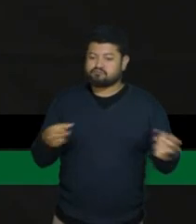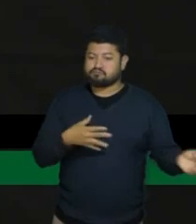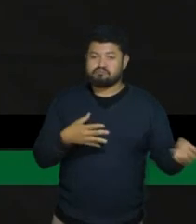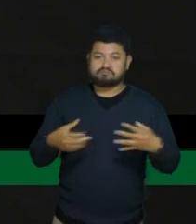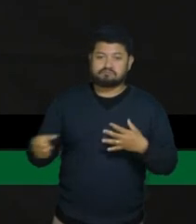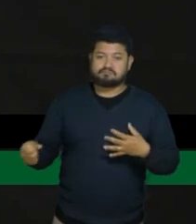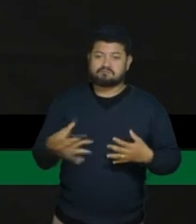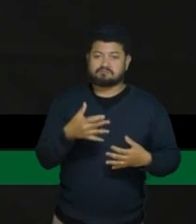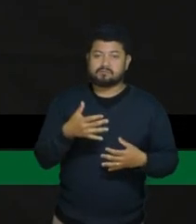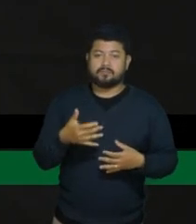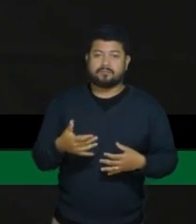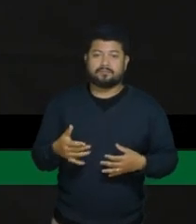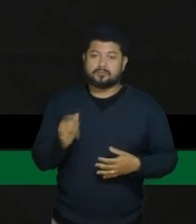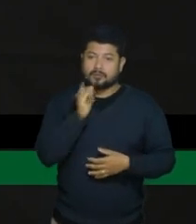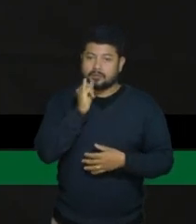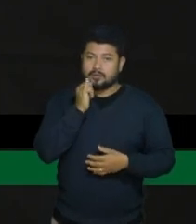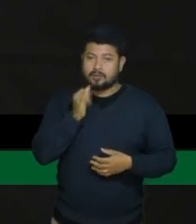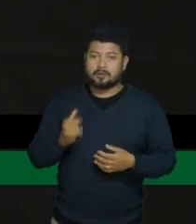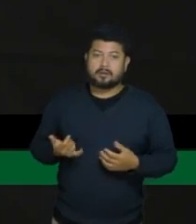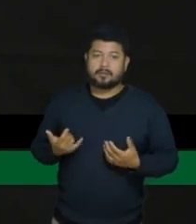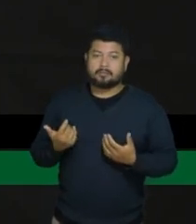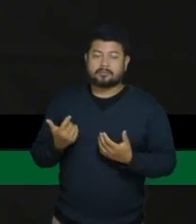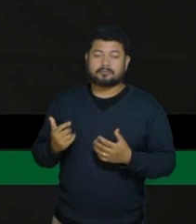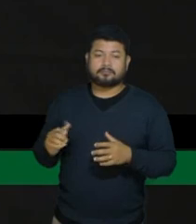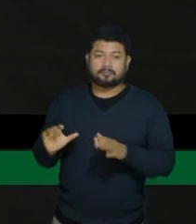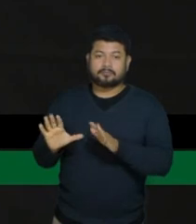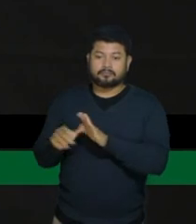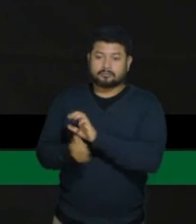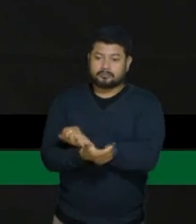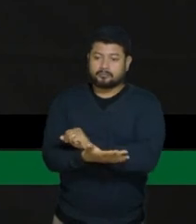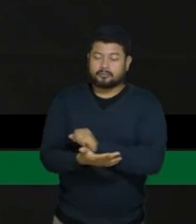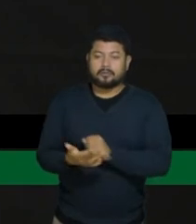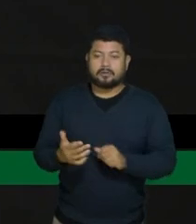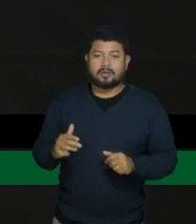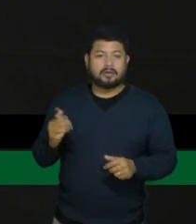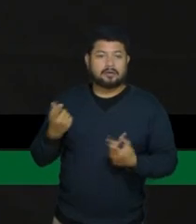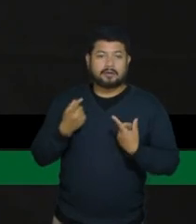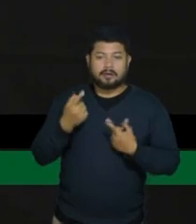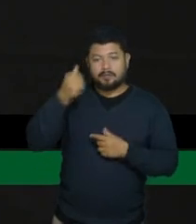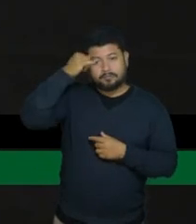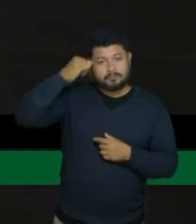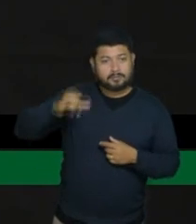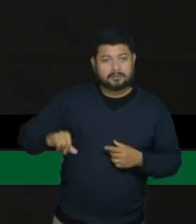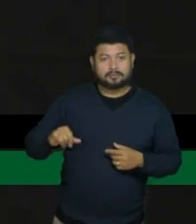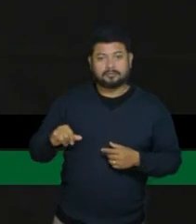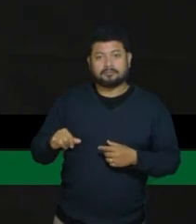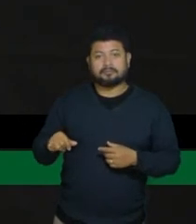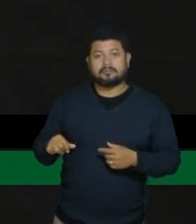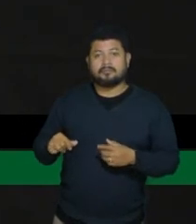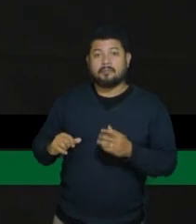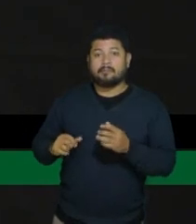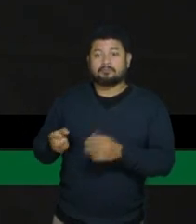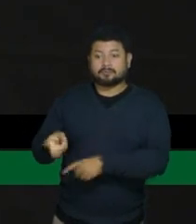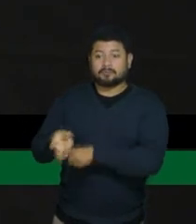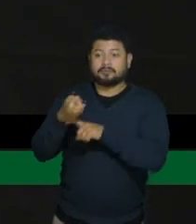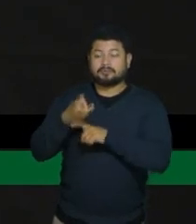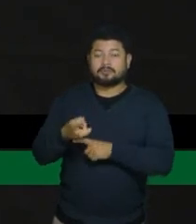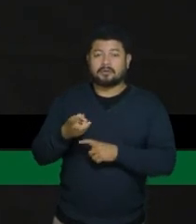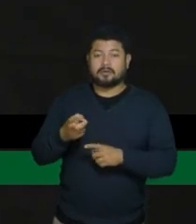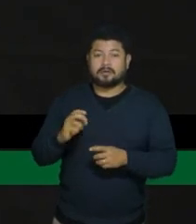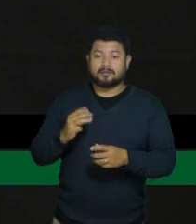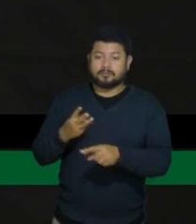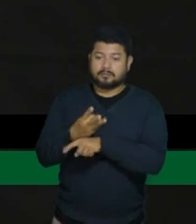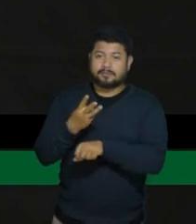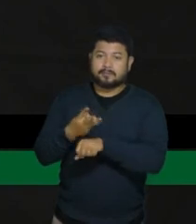Propostas contra fraudes de empréstimos consignados no WhatsApp. indicação para trazermos mais segurança